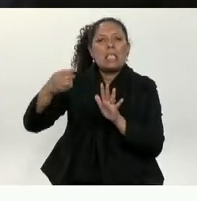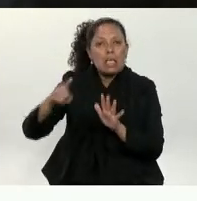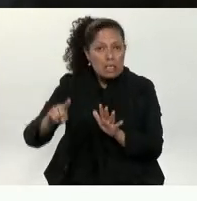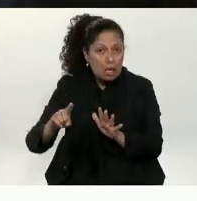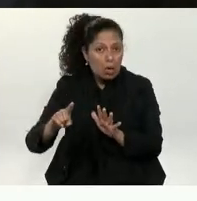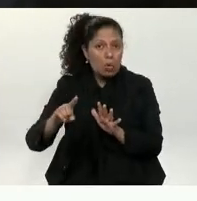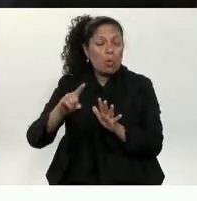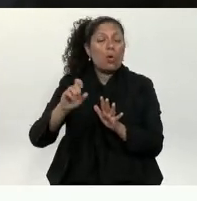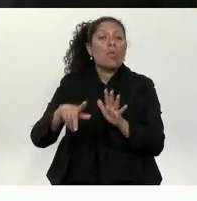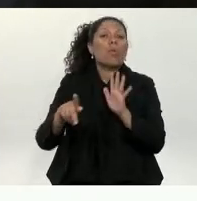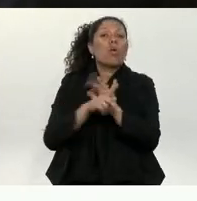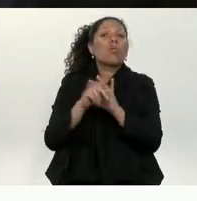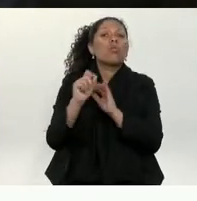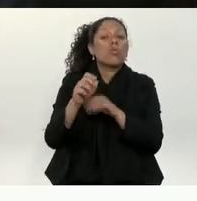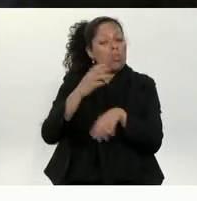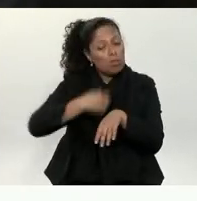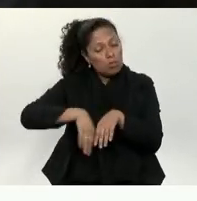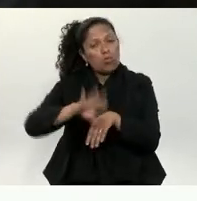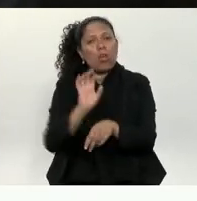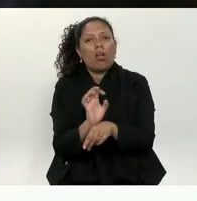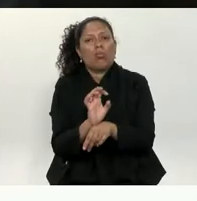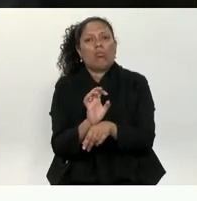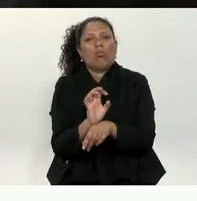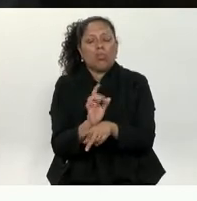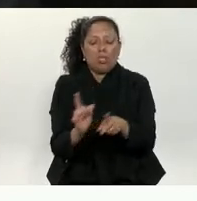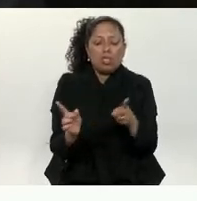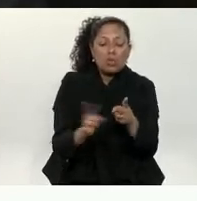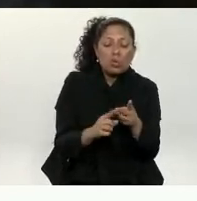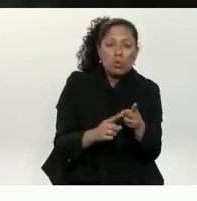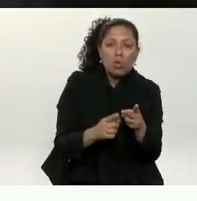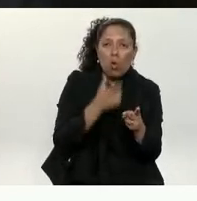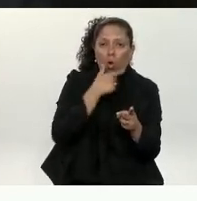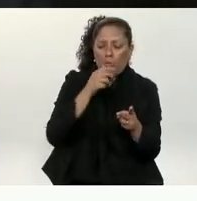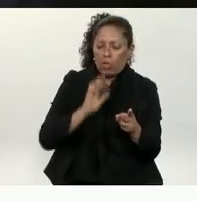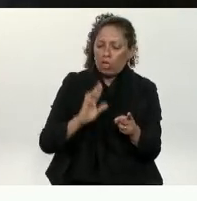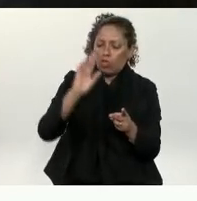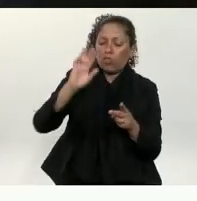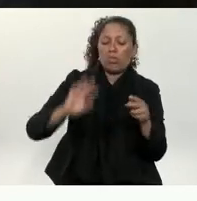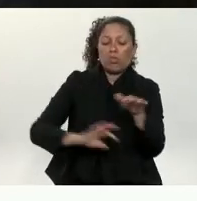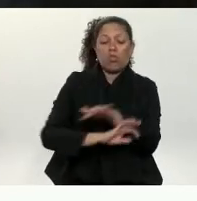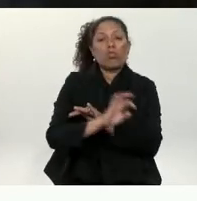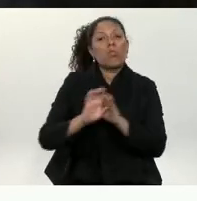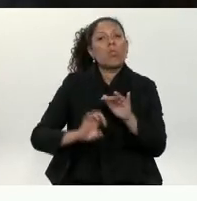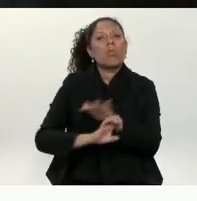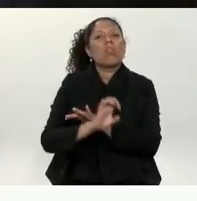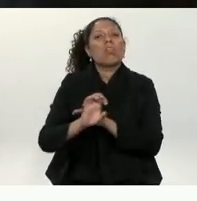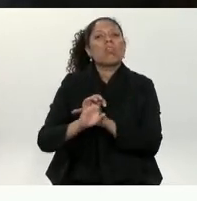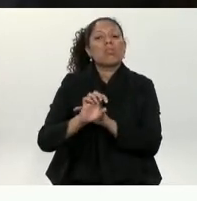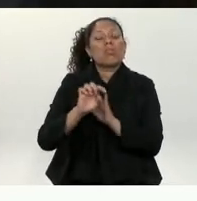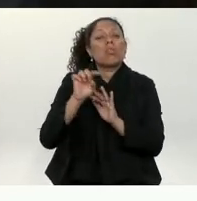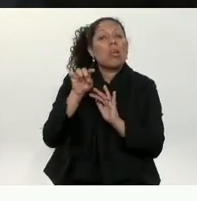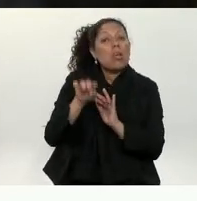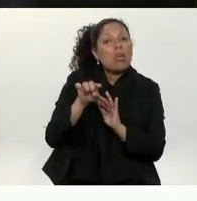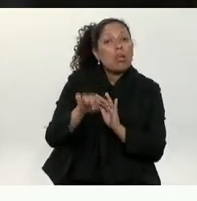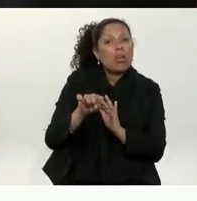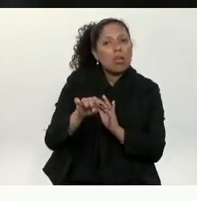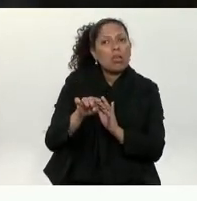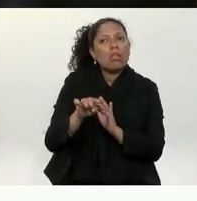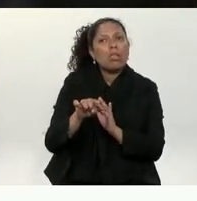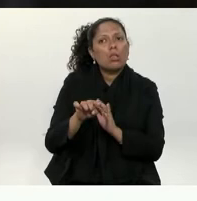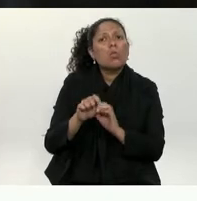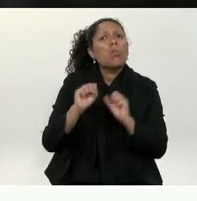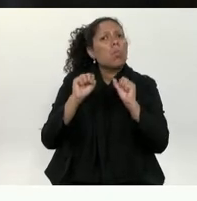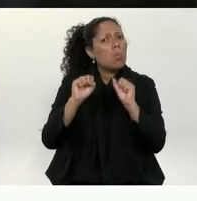empresário ou um grande consumidor ou um grande importador de gás tem que ter o direito de construir